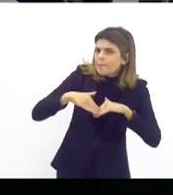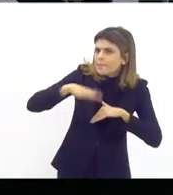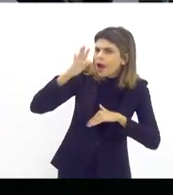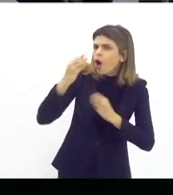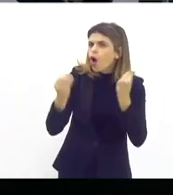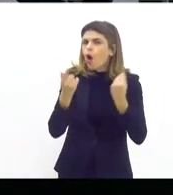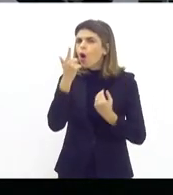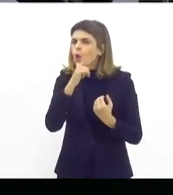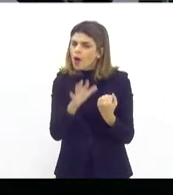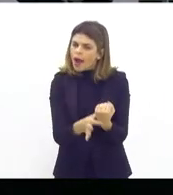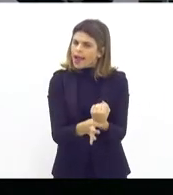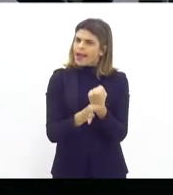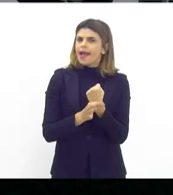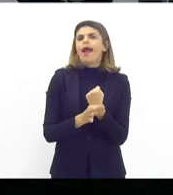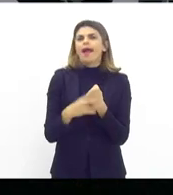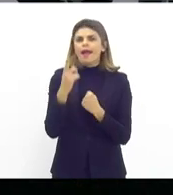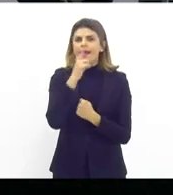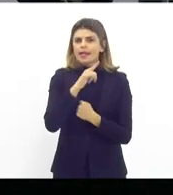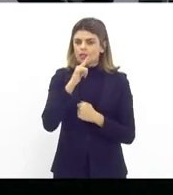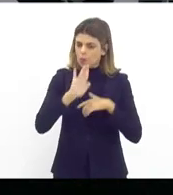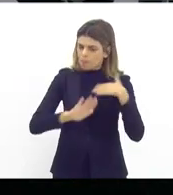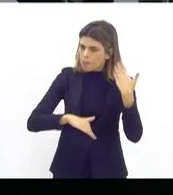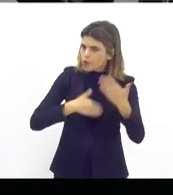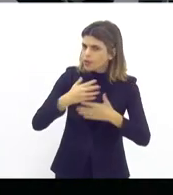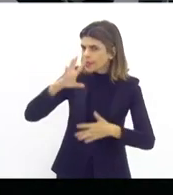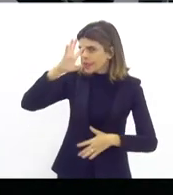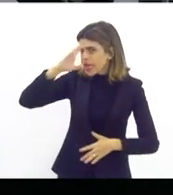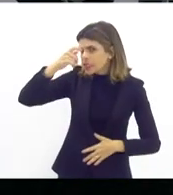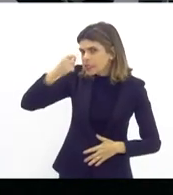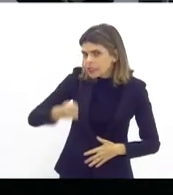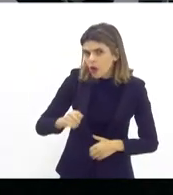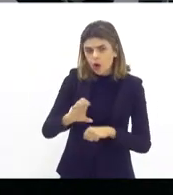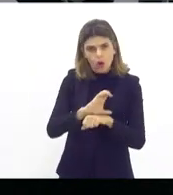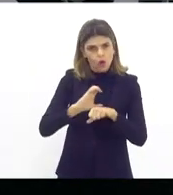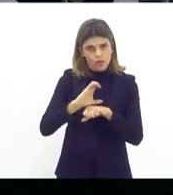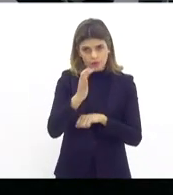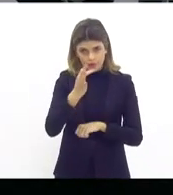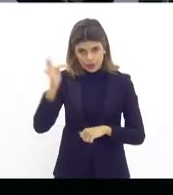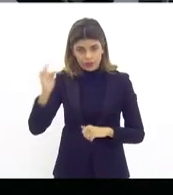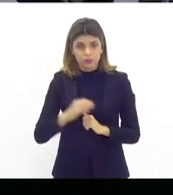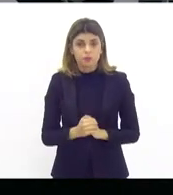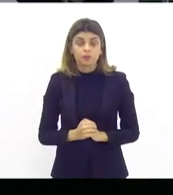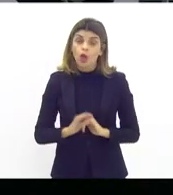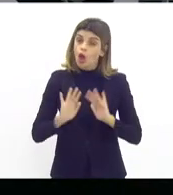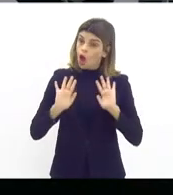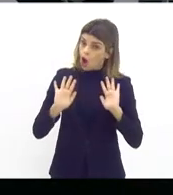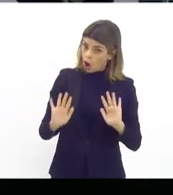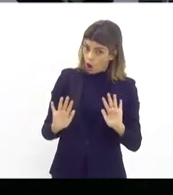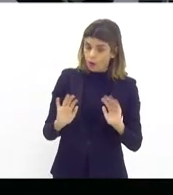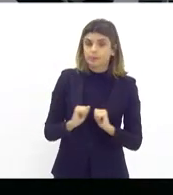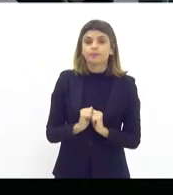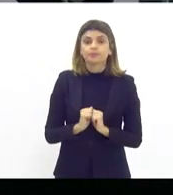garantido esse processo decisório do Conselho Federativo? Na